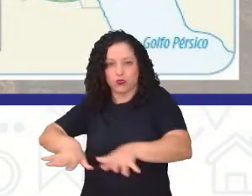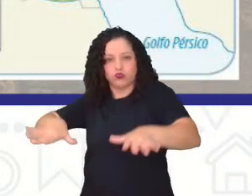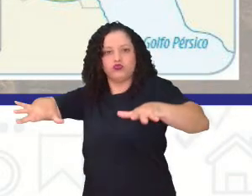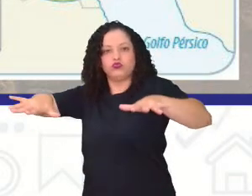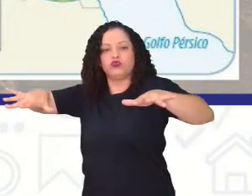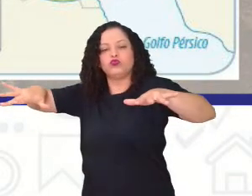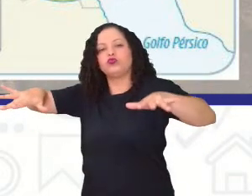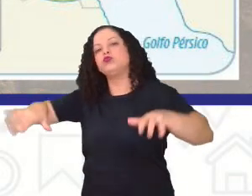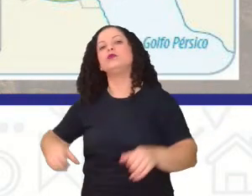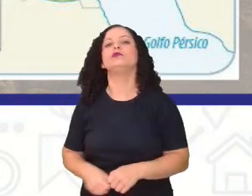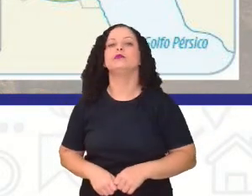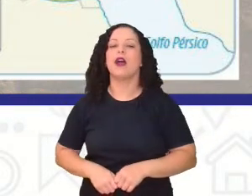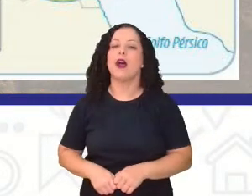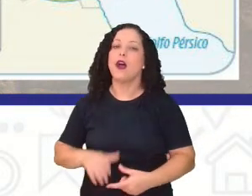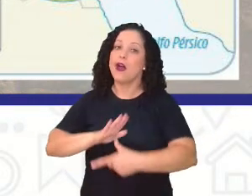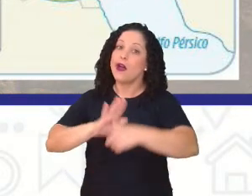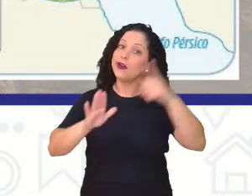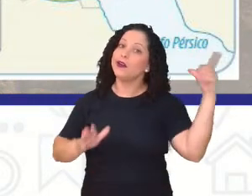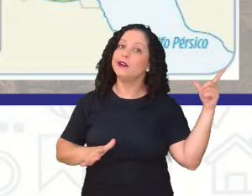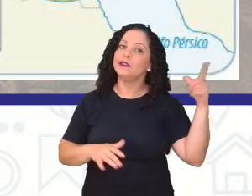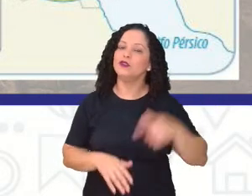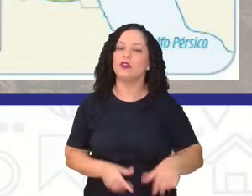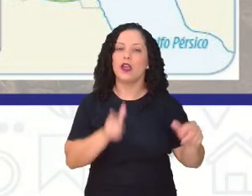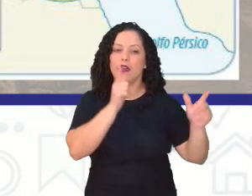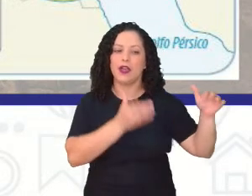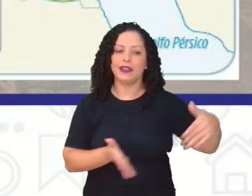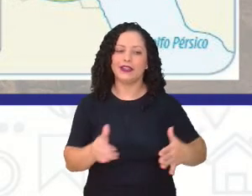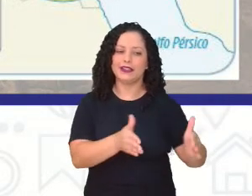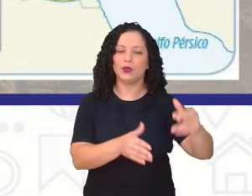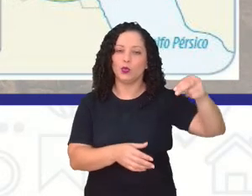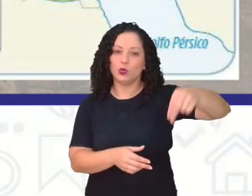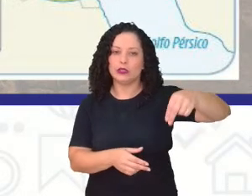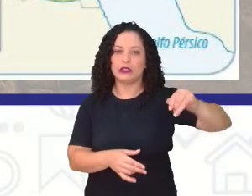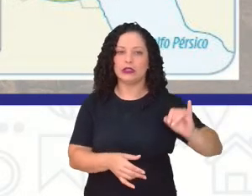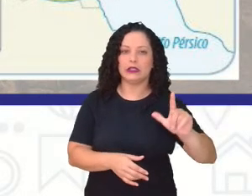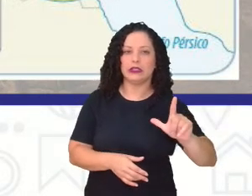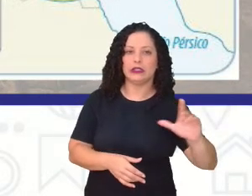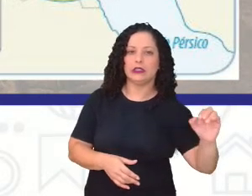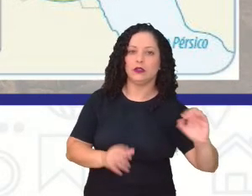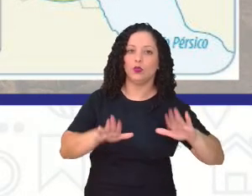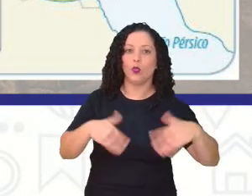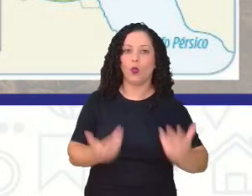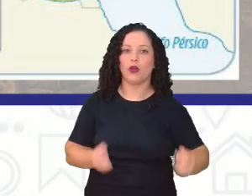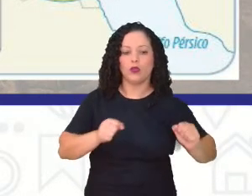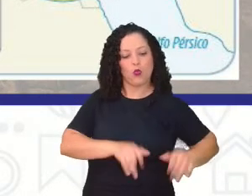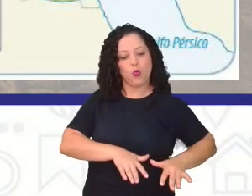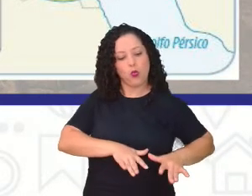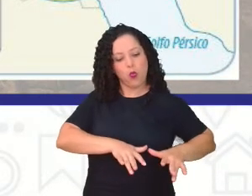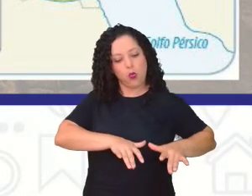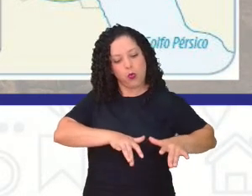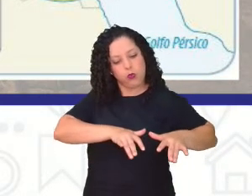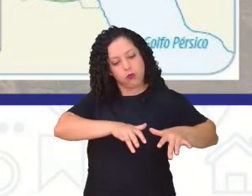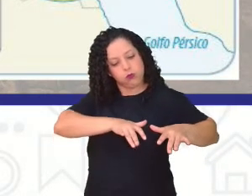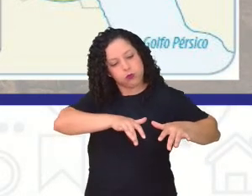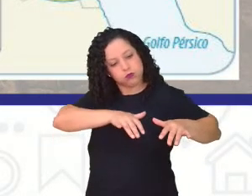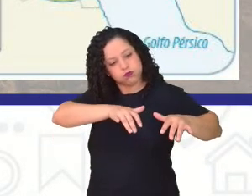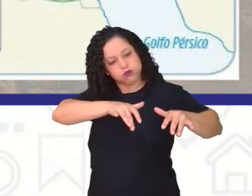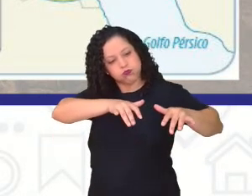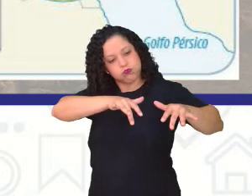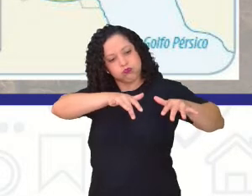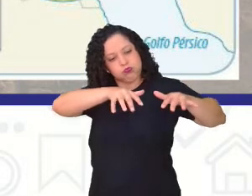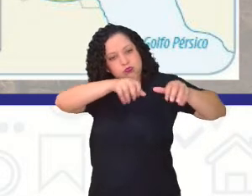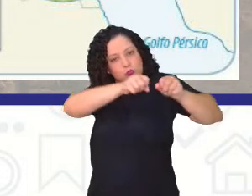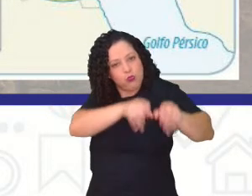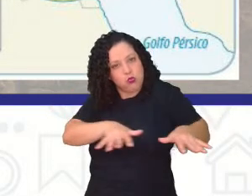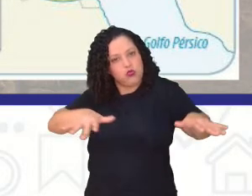Nilo, esse período de cheia, né, dos Sim. rios, ele